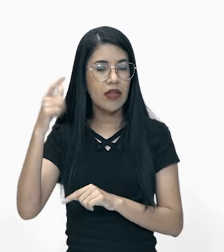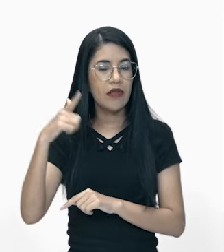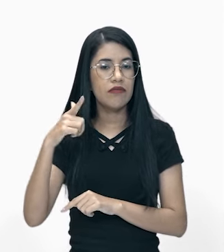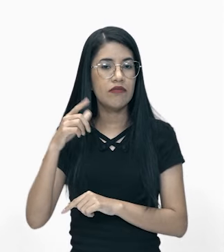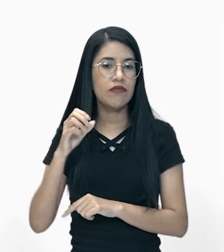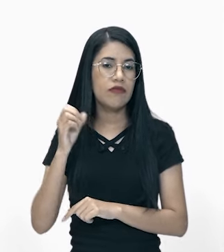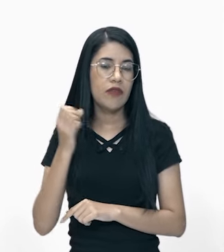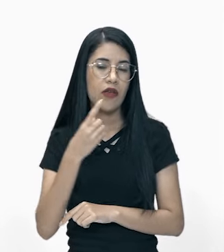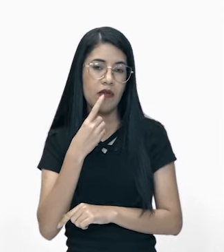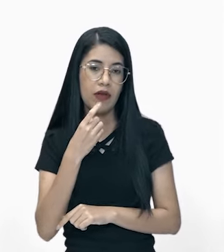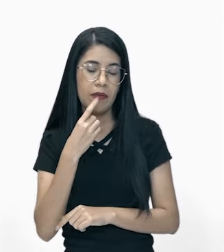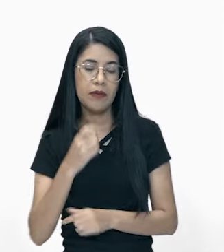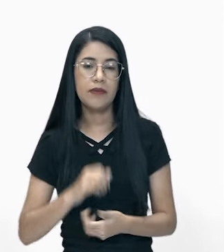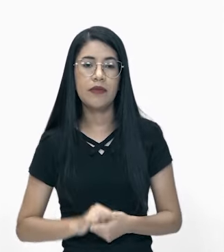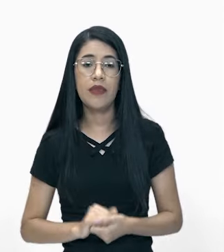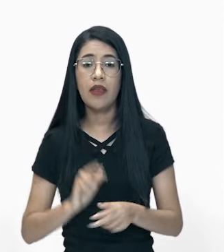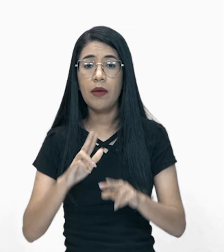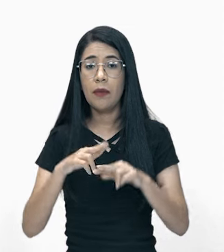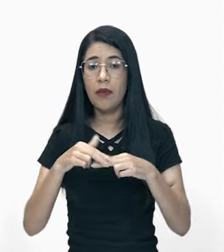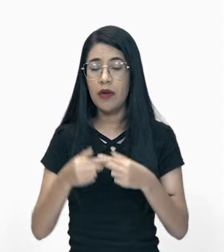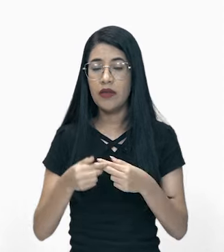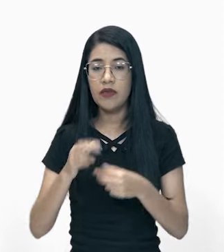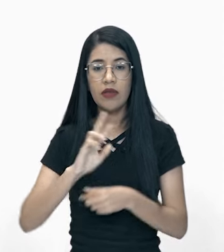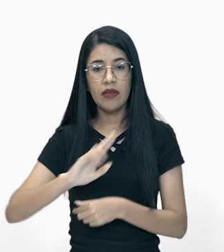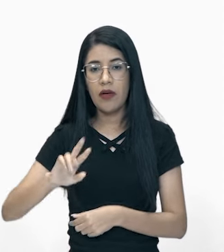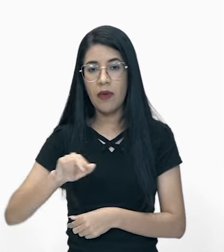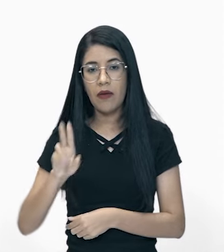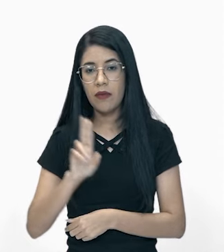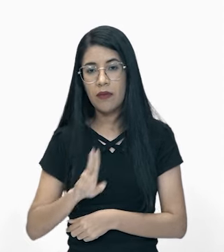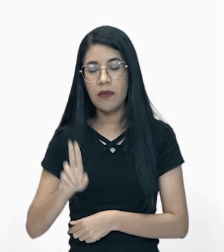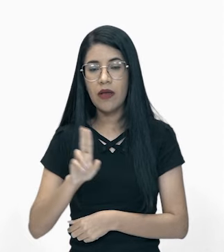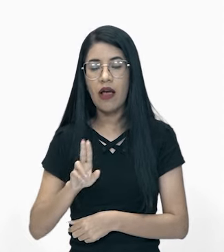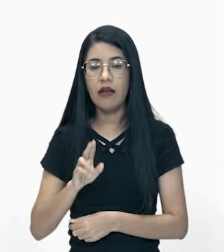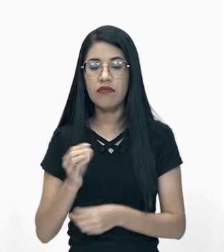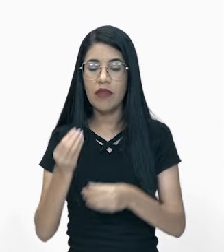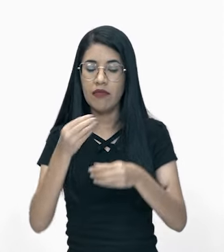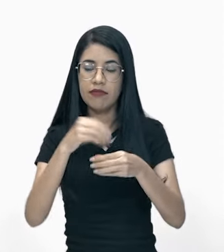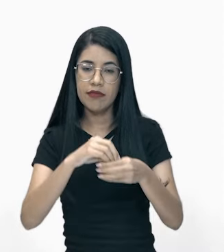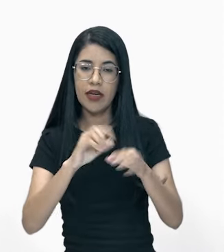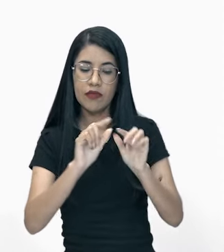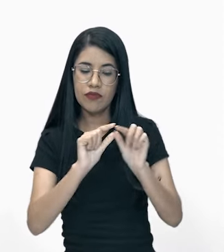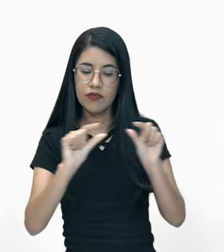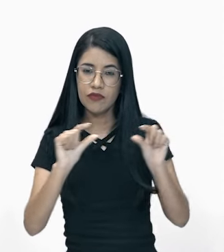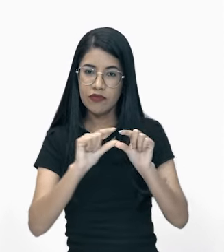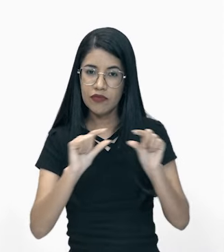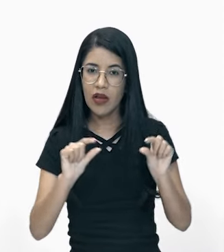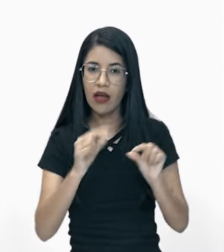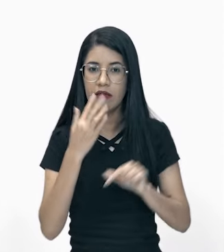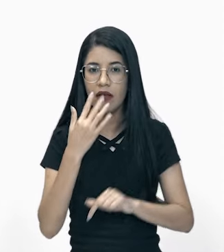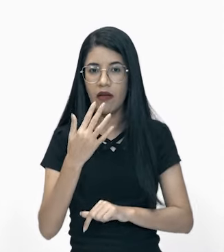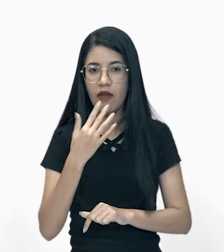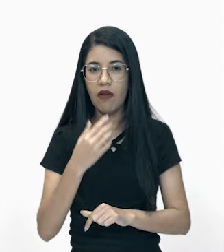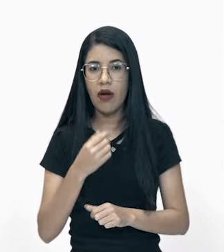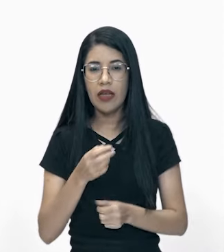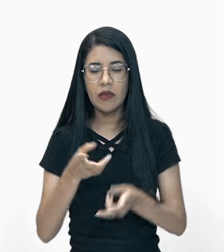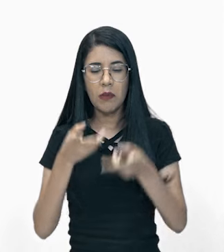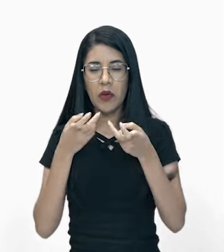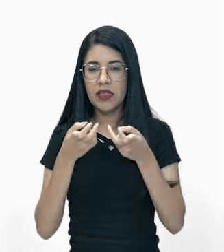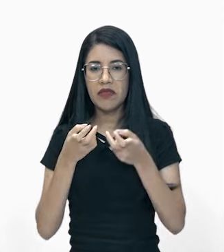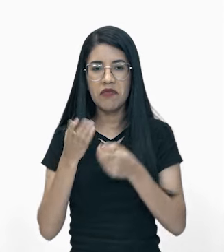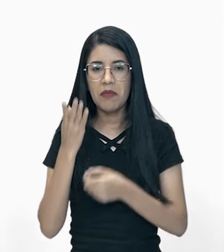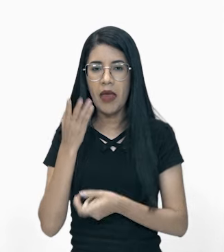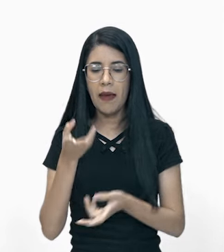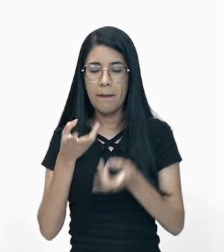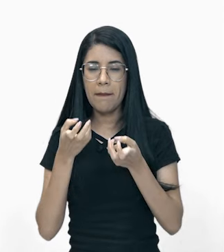vermelha. Por isso, ela está fora do espectro visível e não pode ser percebida pelo olho humano. Então, quando